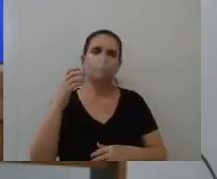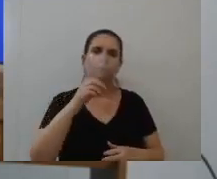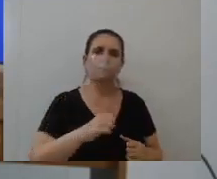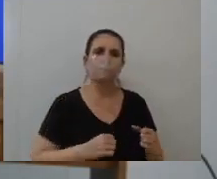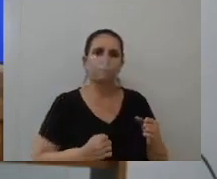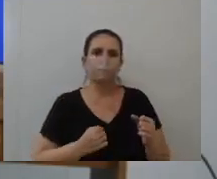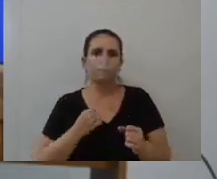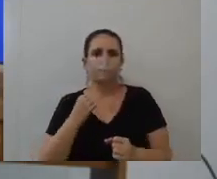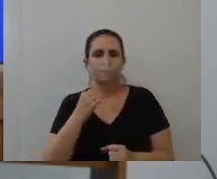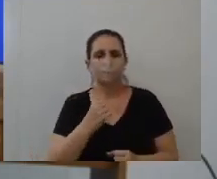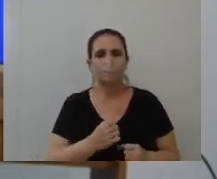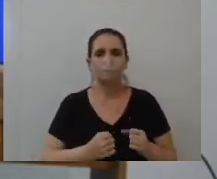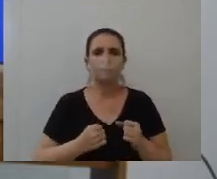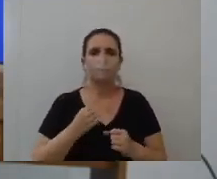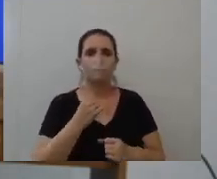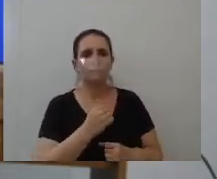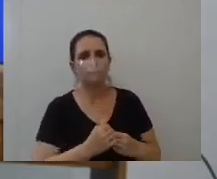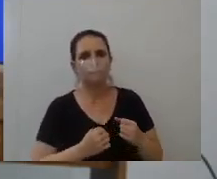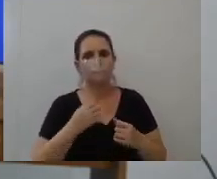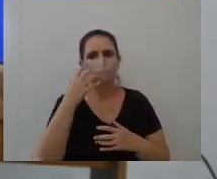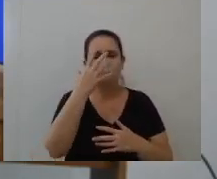Aí é bom, viu?